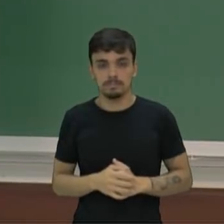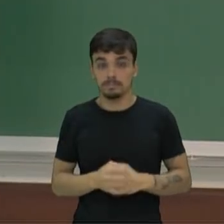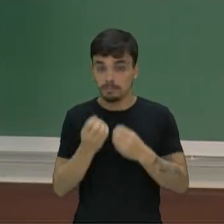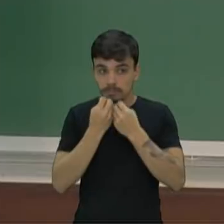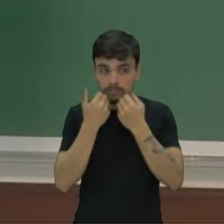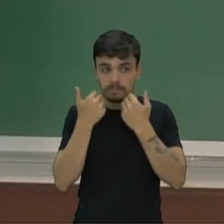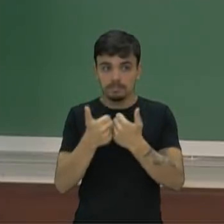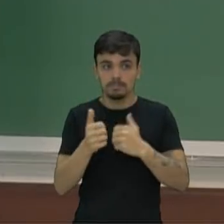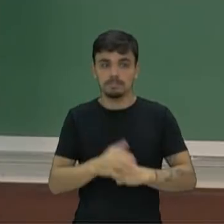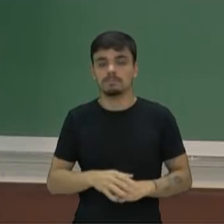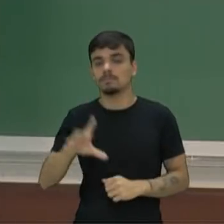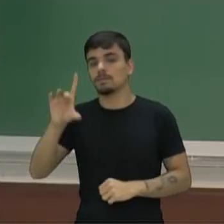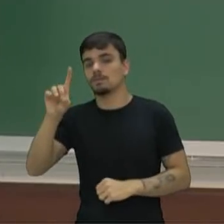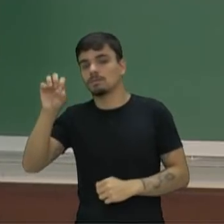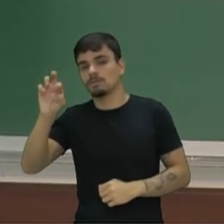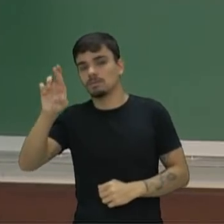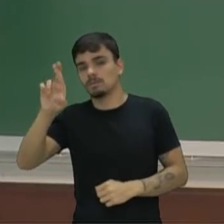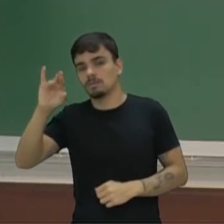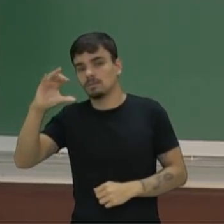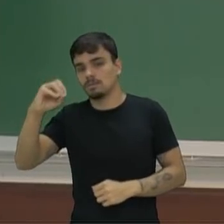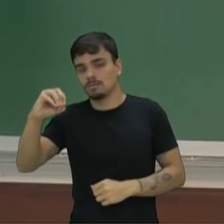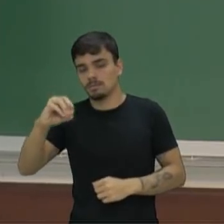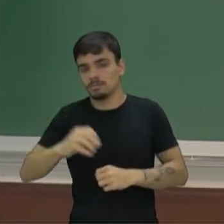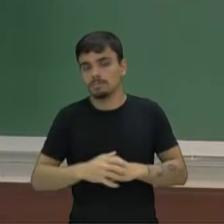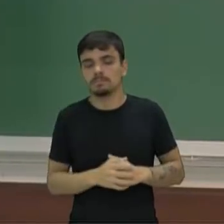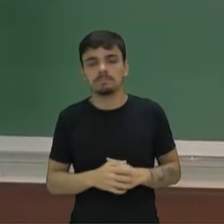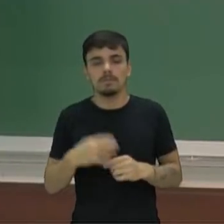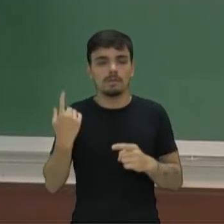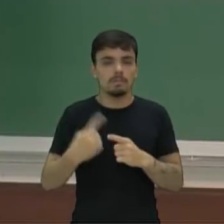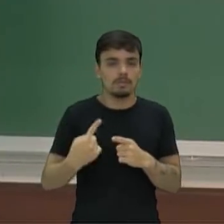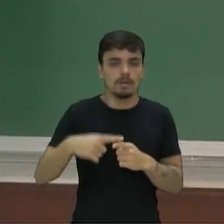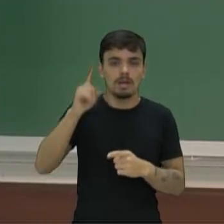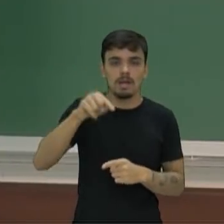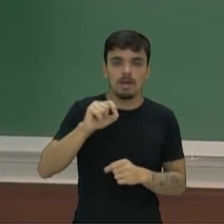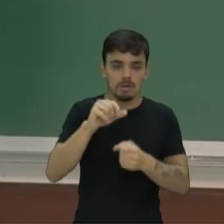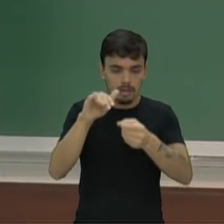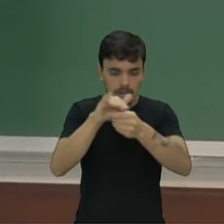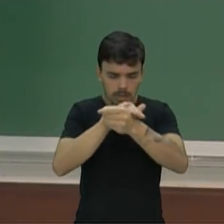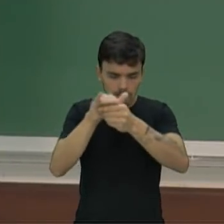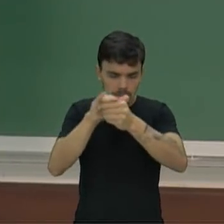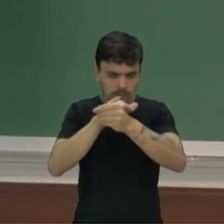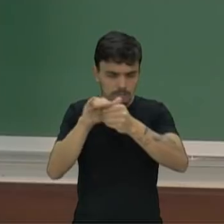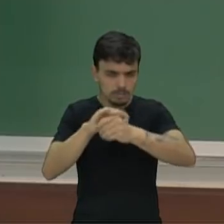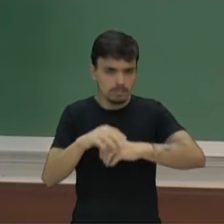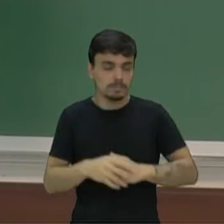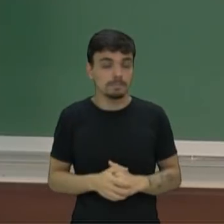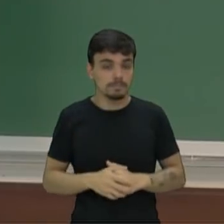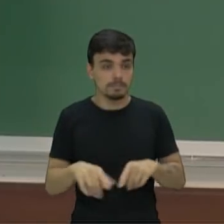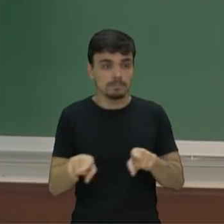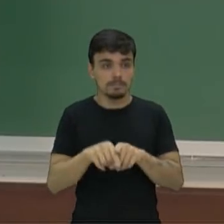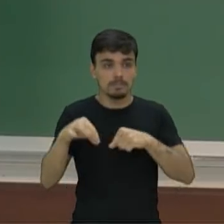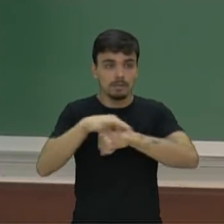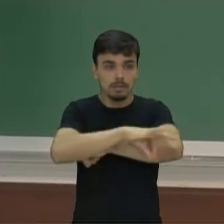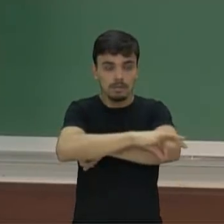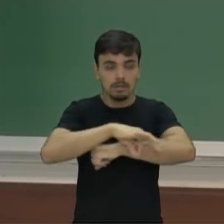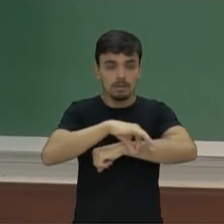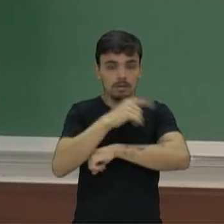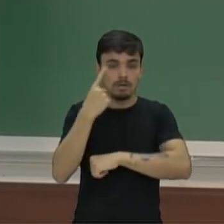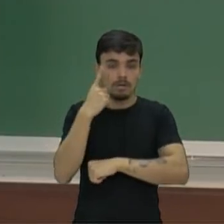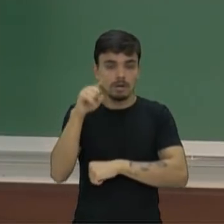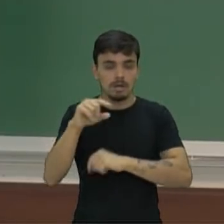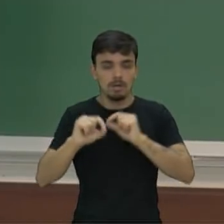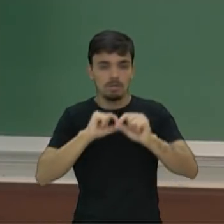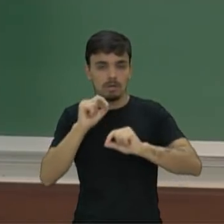Muito bem, é o capitel dórico, porque ele é liso. Agora, a arquitetura grega seguia 3 ordens